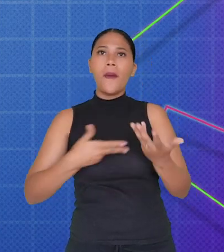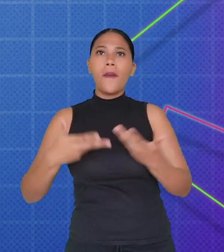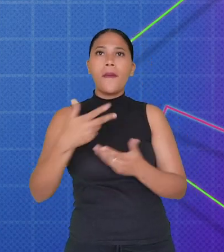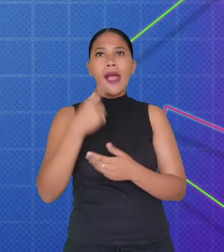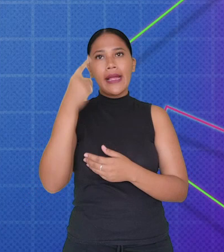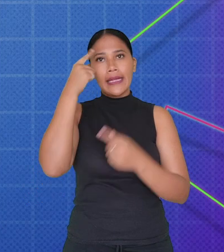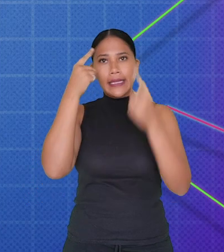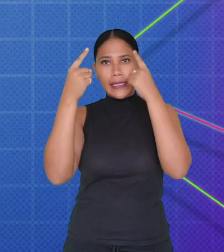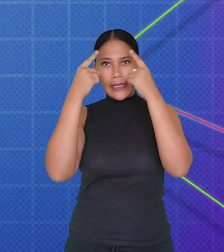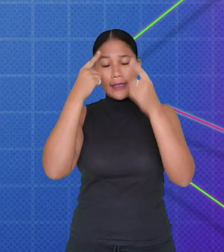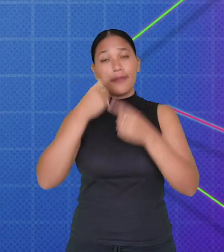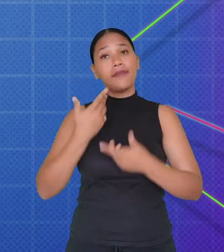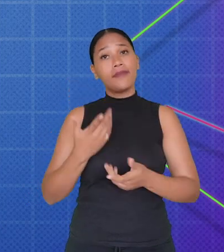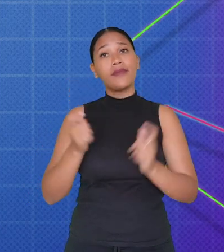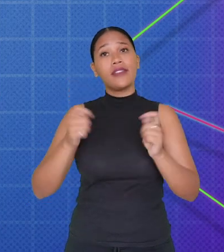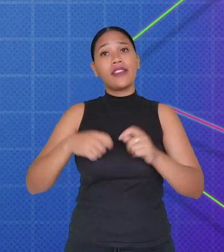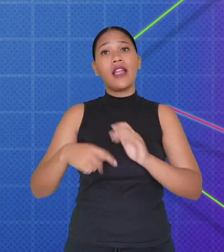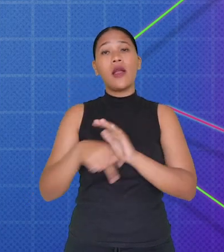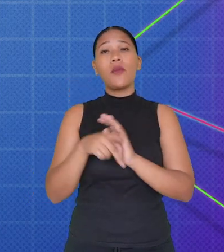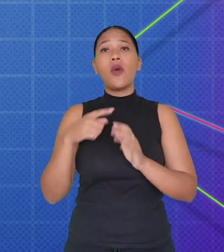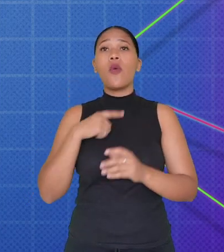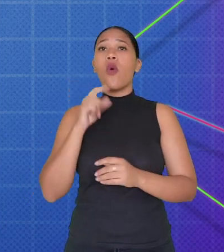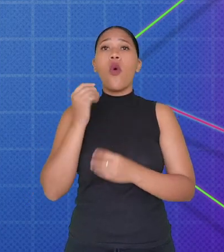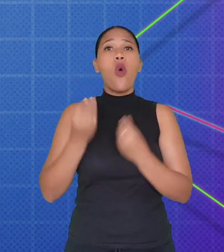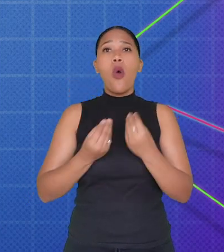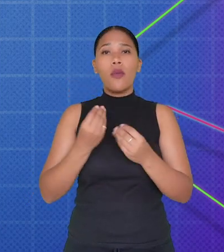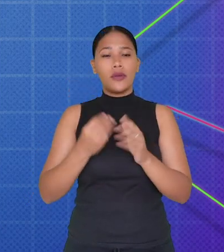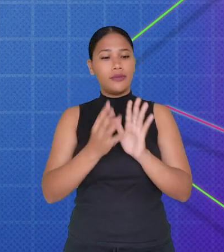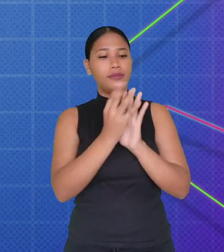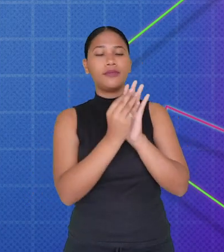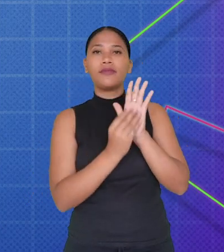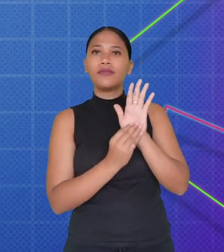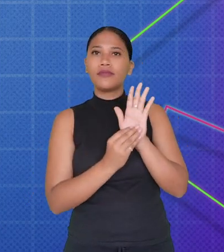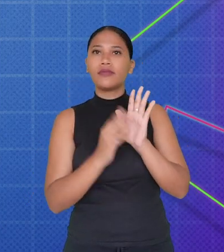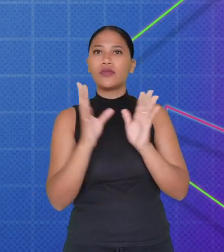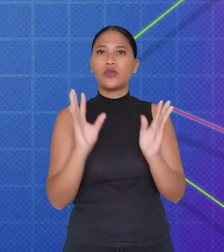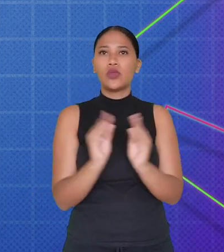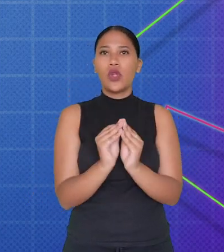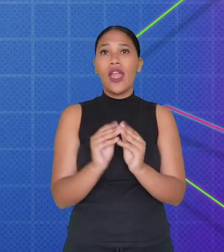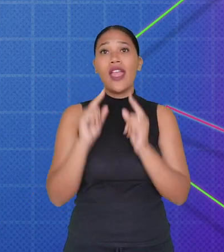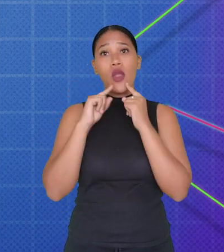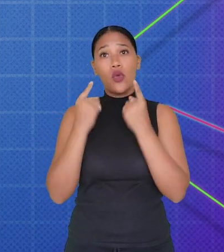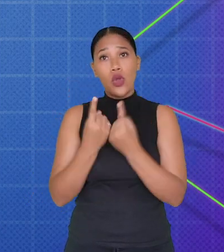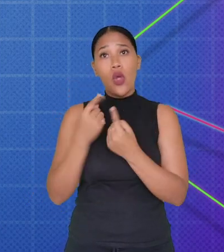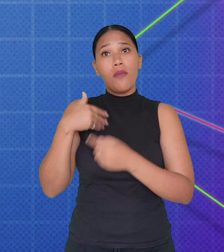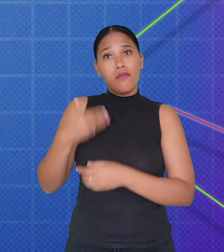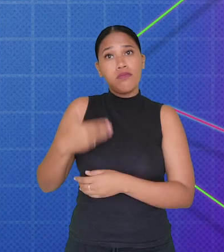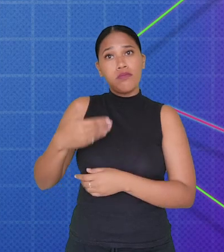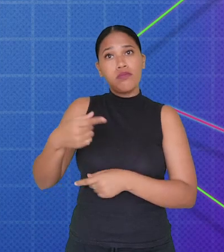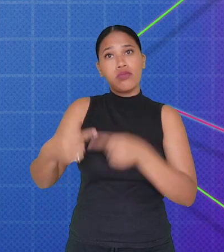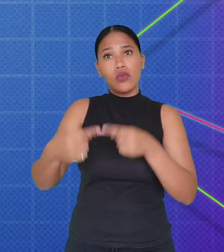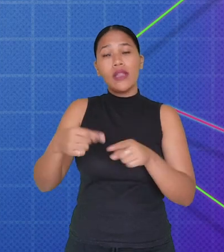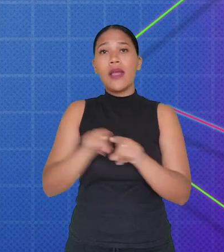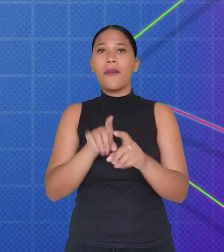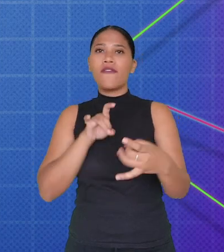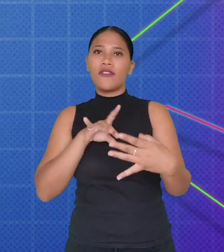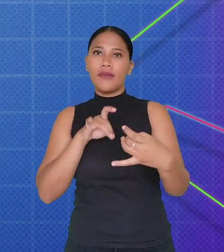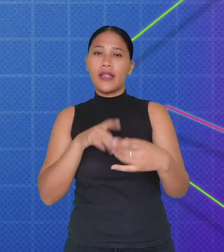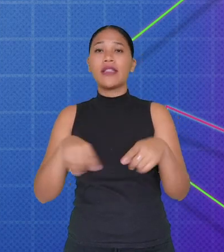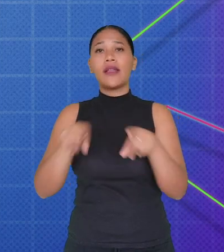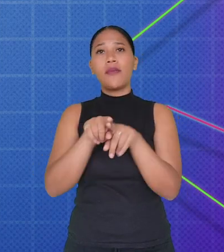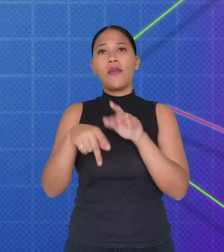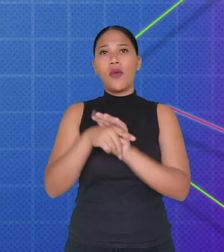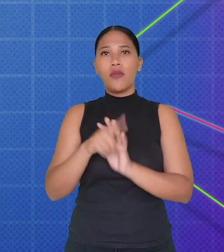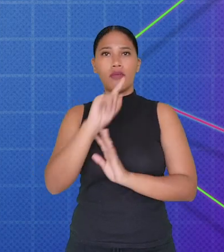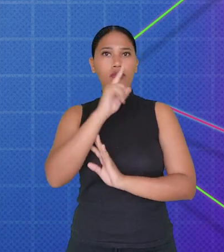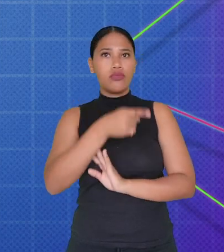compartilhada do que deve ser criado isso pode ser alcançado através de um briefing detalhado reuniões regulares para discussão e feedback